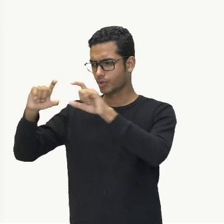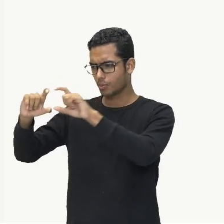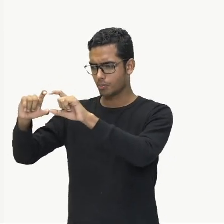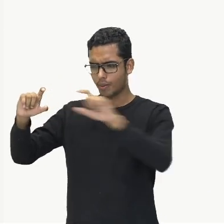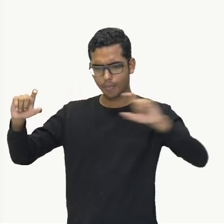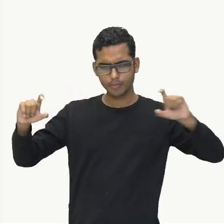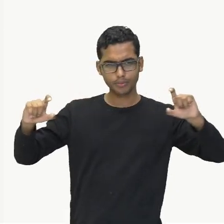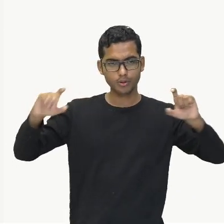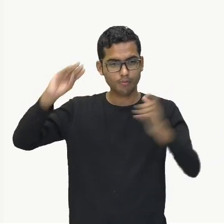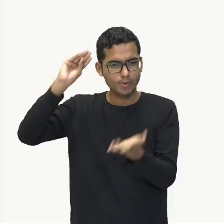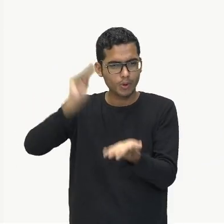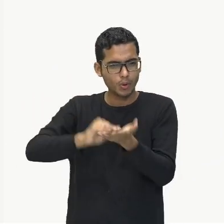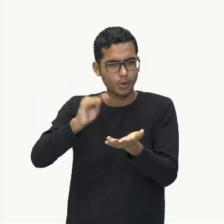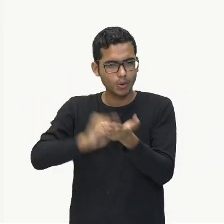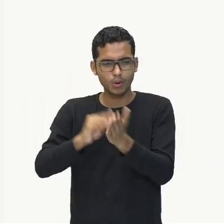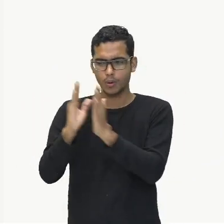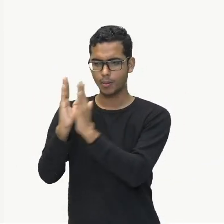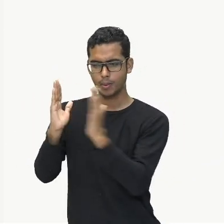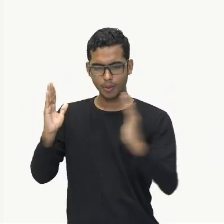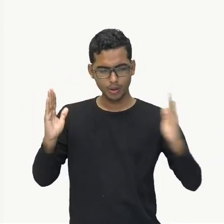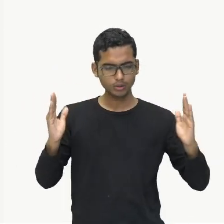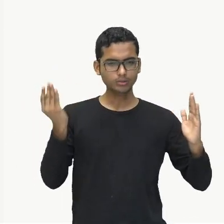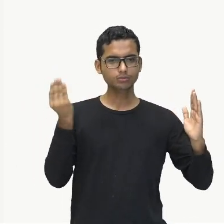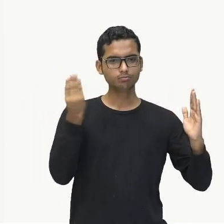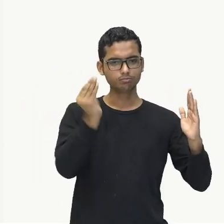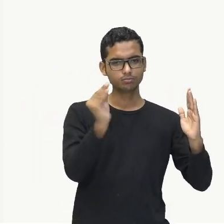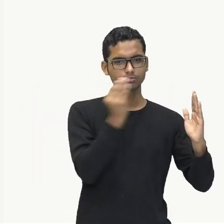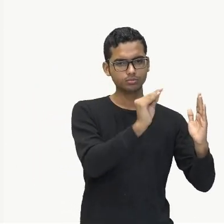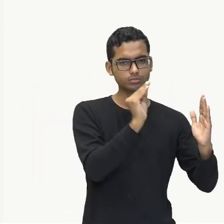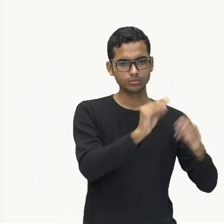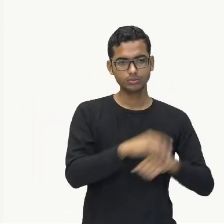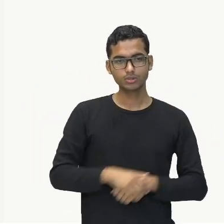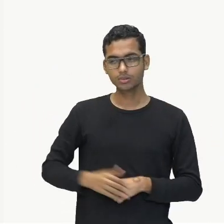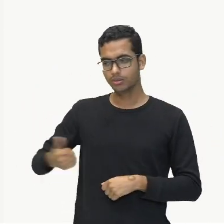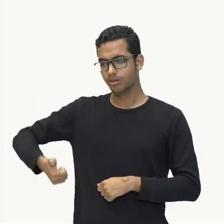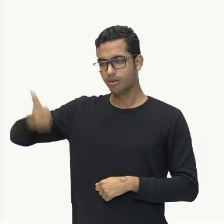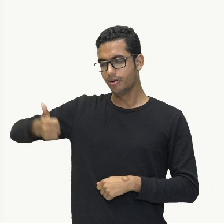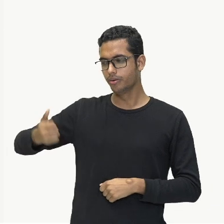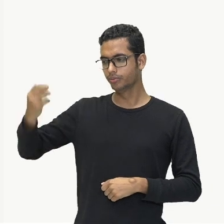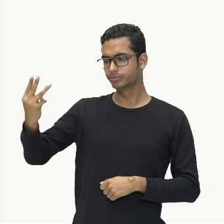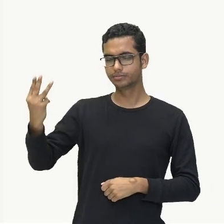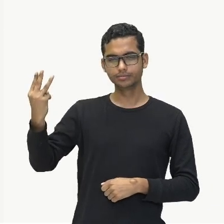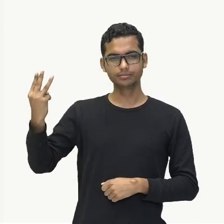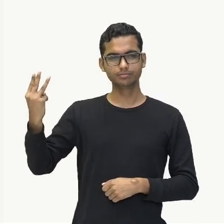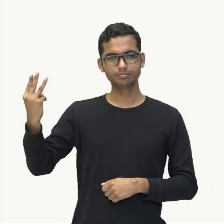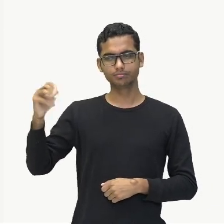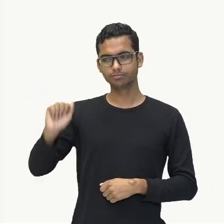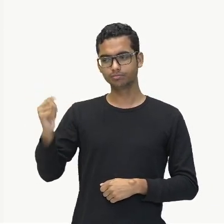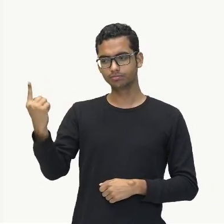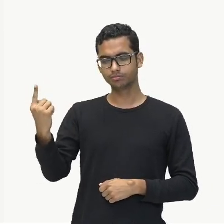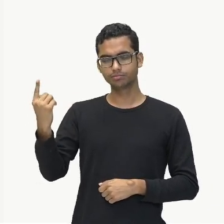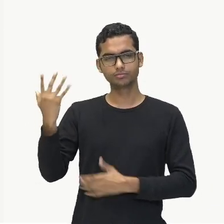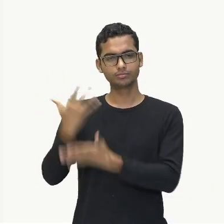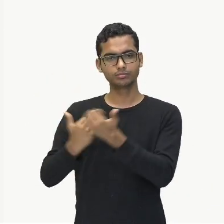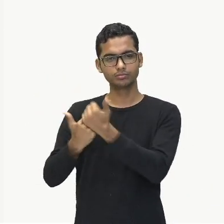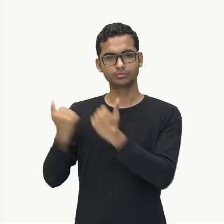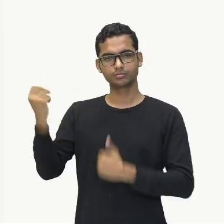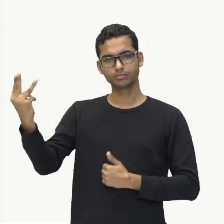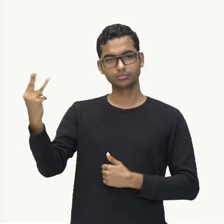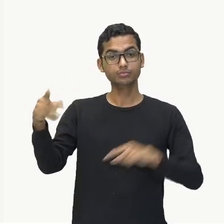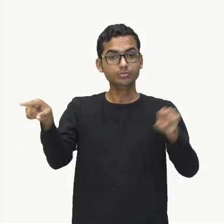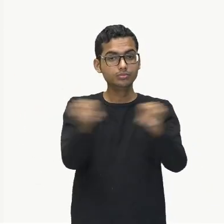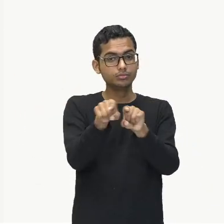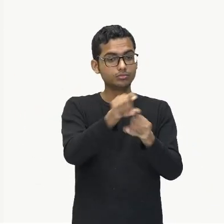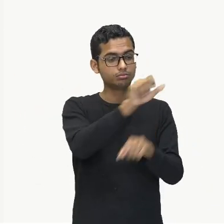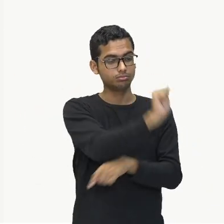numérica. Então ele deu o primeiro termo, que é o A1, que vale 3, e deu o último termo, o